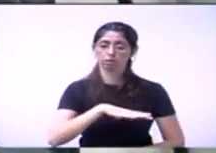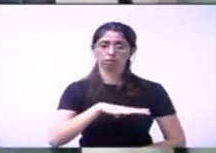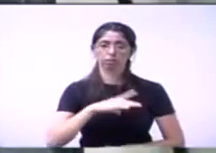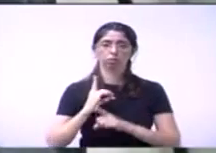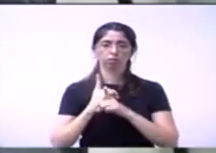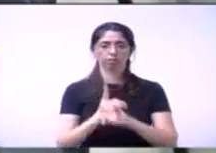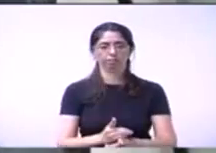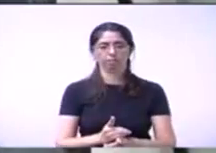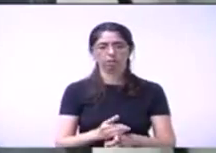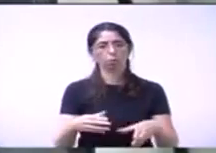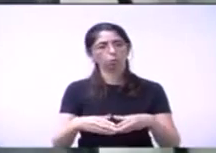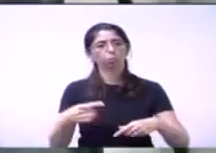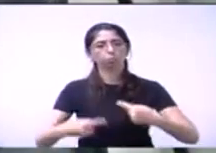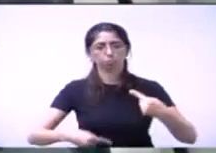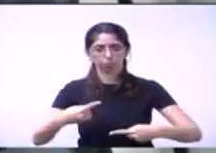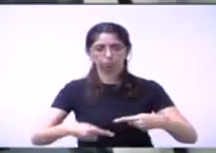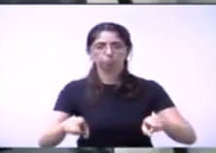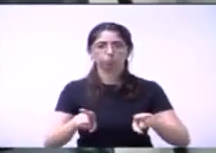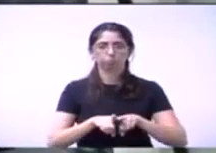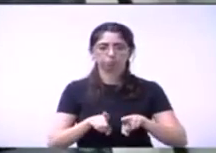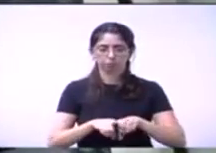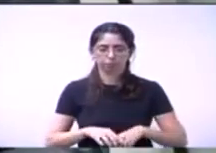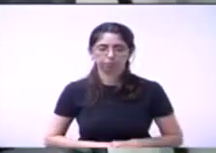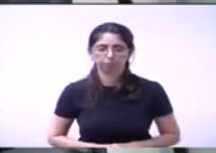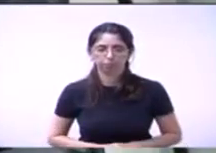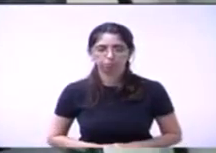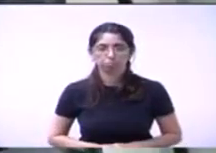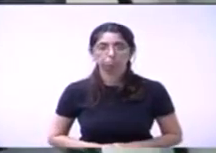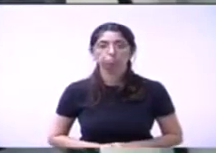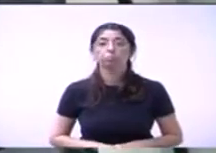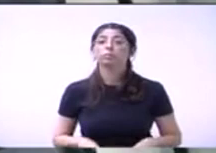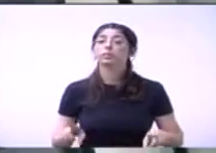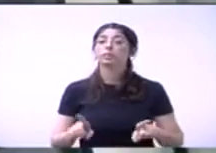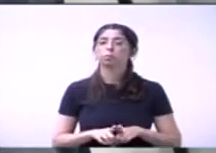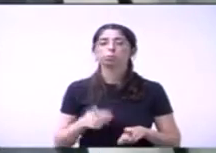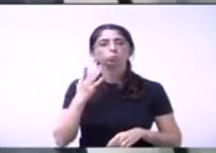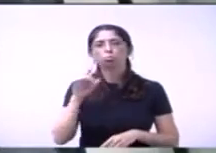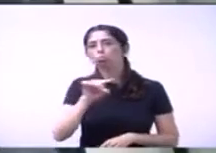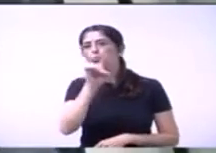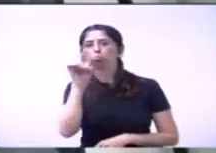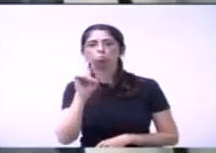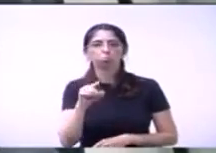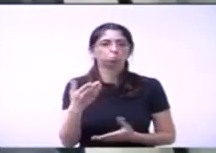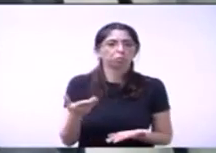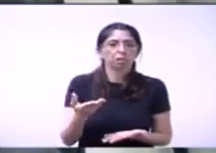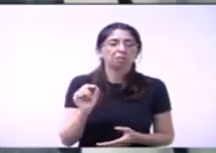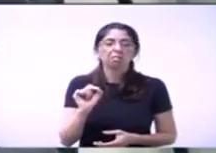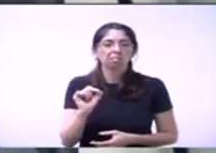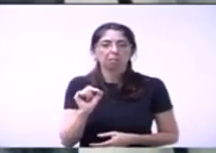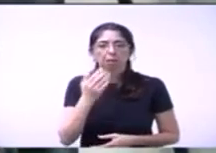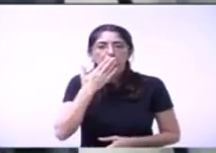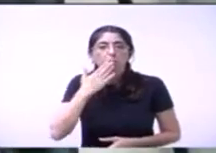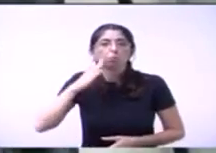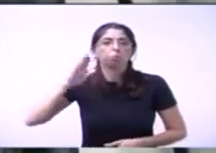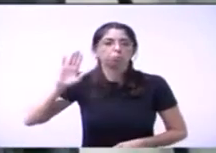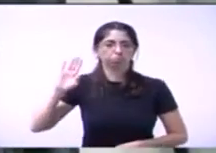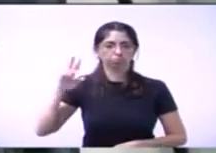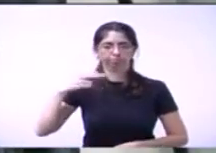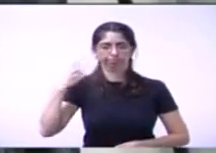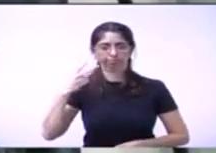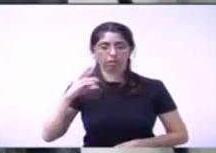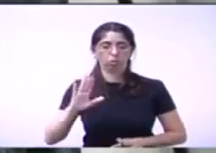partido. Seja para os nossos pré-candidatos, que ainda não tive o prazer de conhecer a todos,